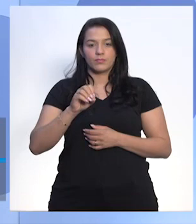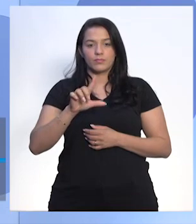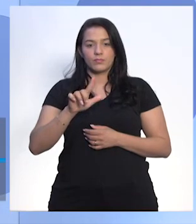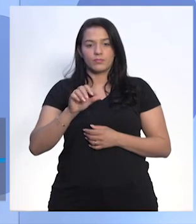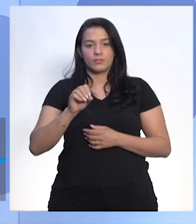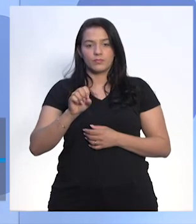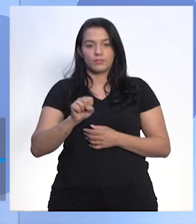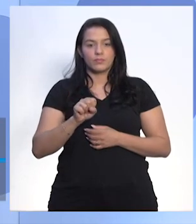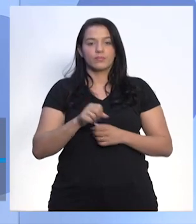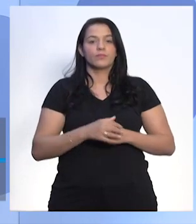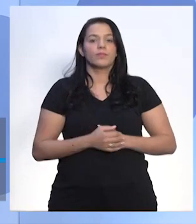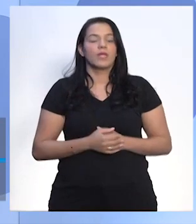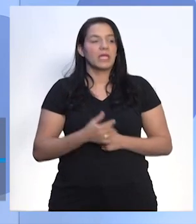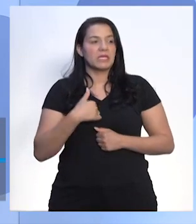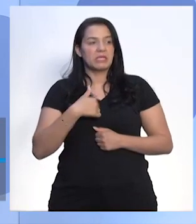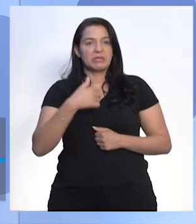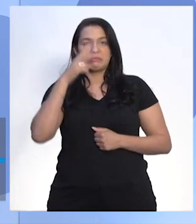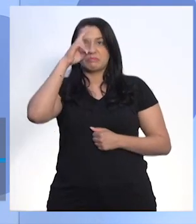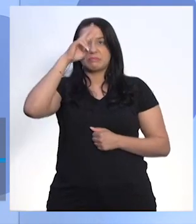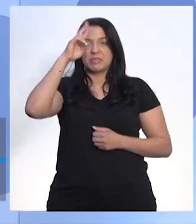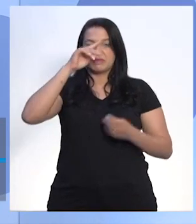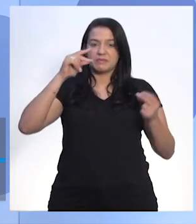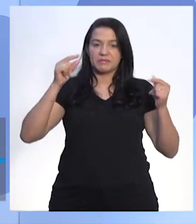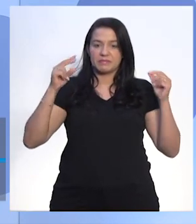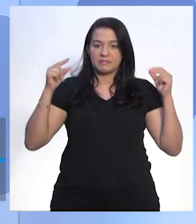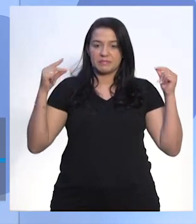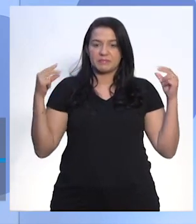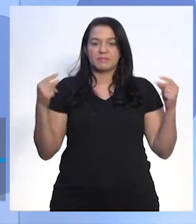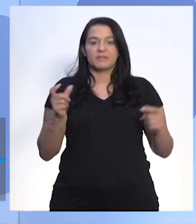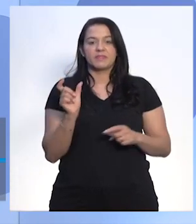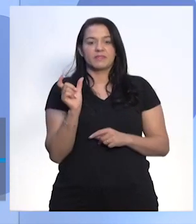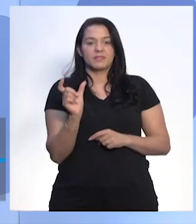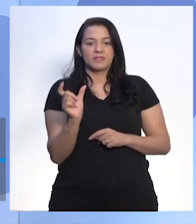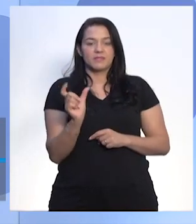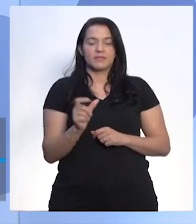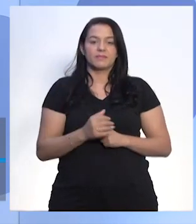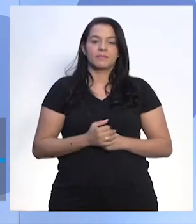quem essa nem Olha, eu conseguiria lembrar. Faz muito tempo que eu não falava essa palavra.